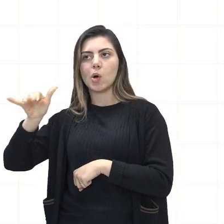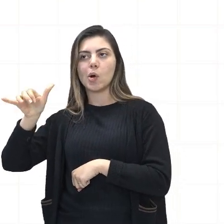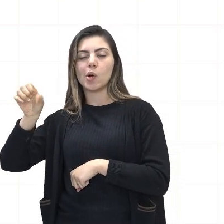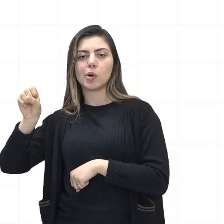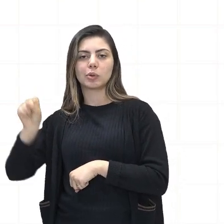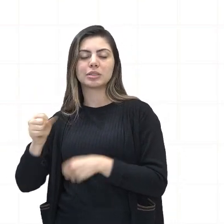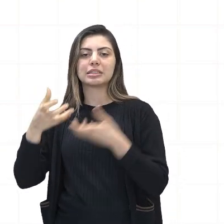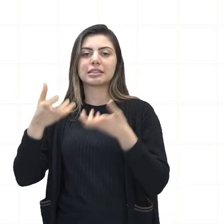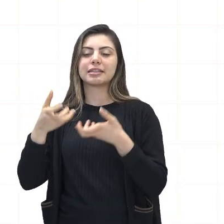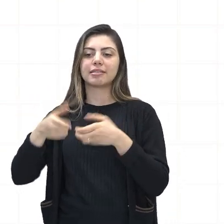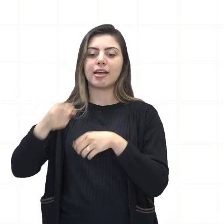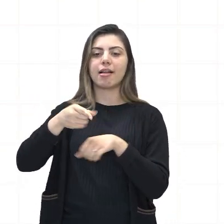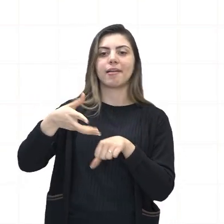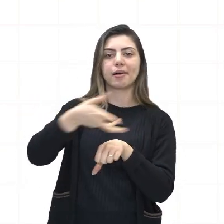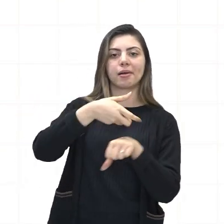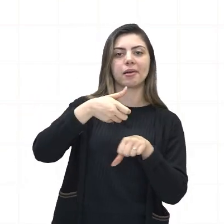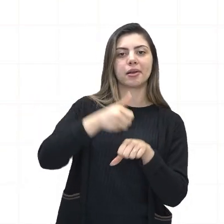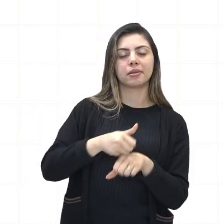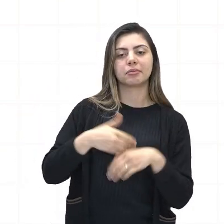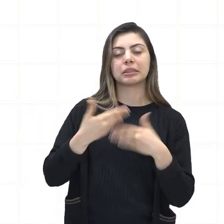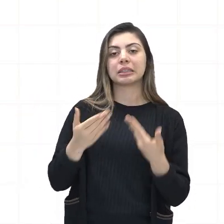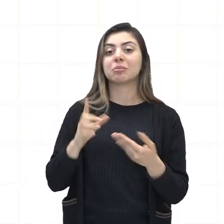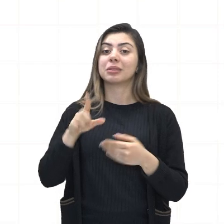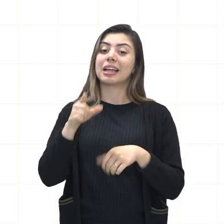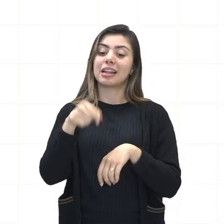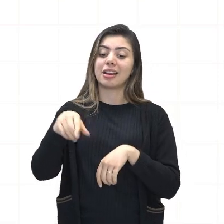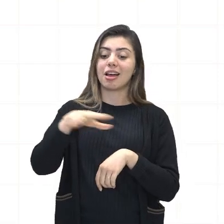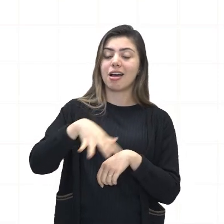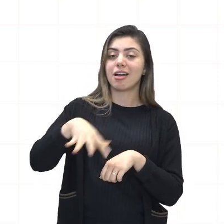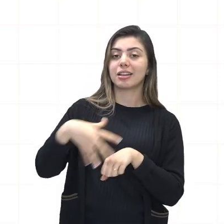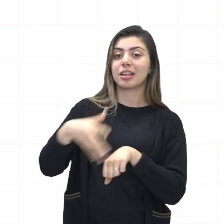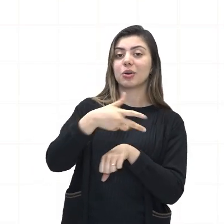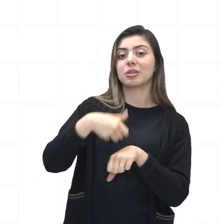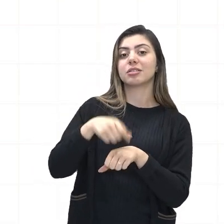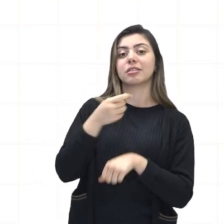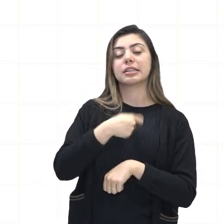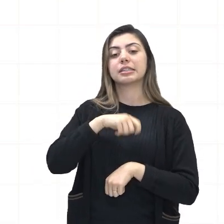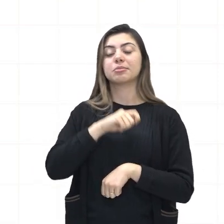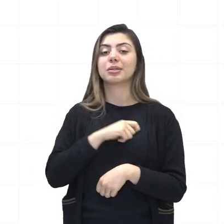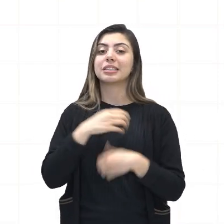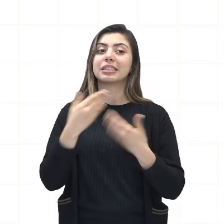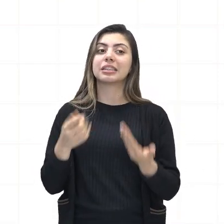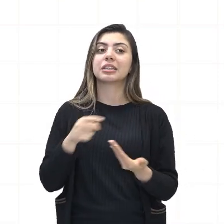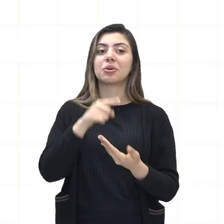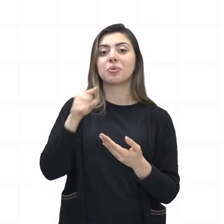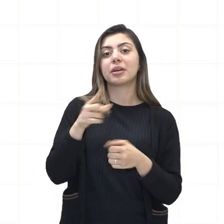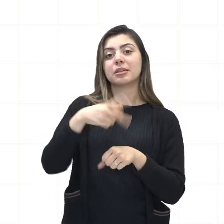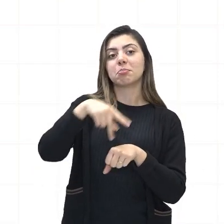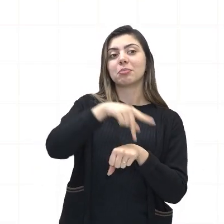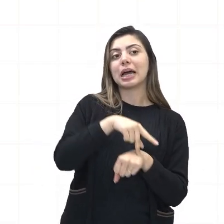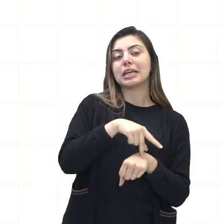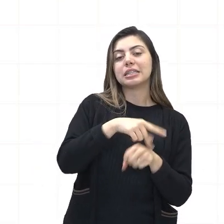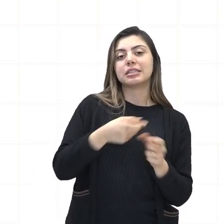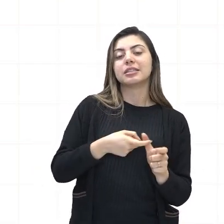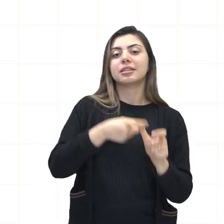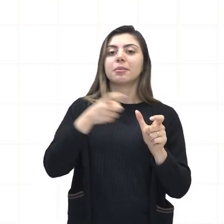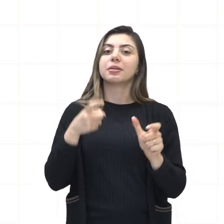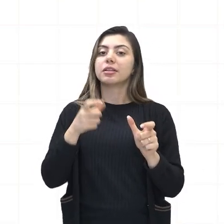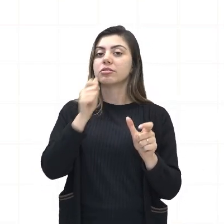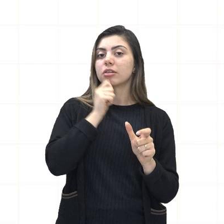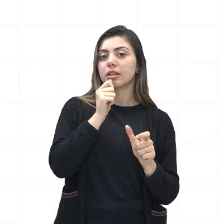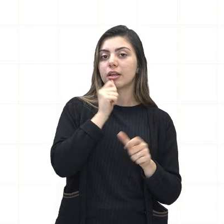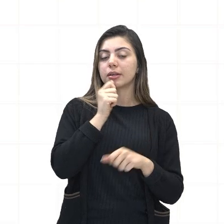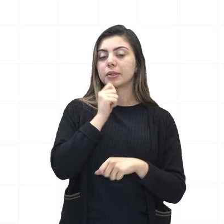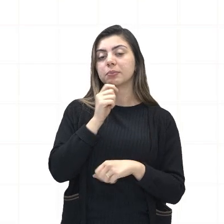área que foi colonizada pela Espanha e ainda não está resolvida a situação ali do Saara Ocidental. Então, a gente ainda